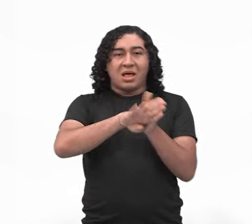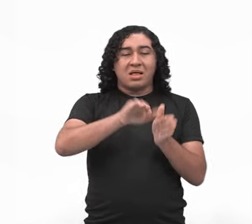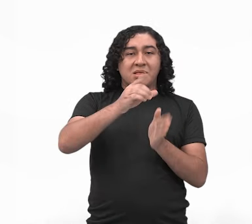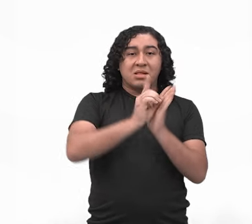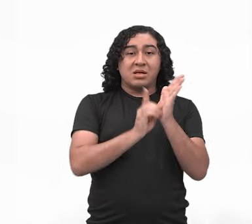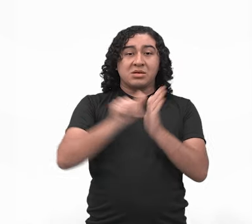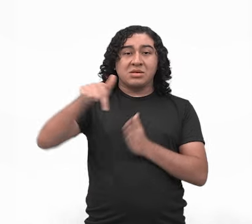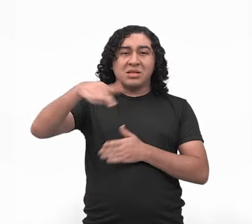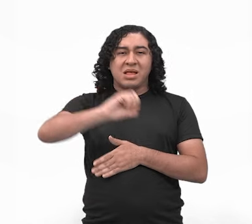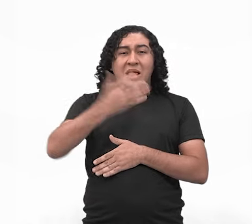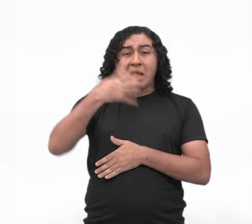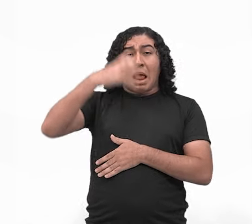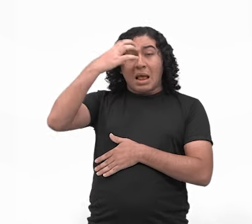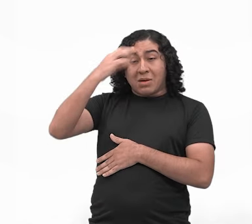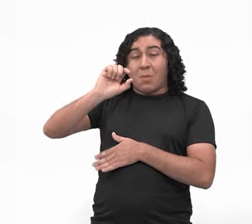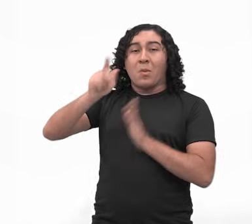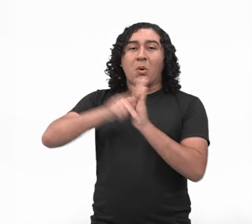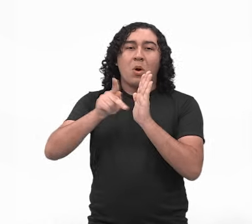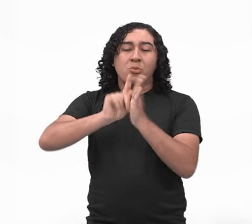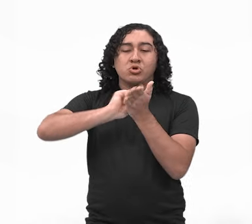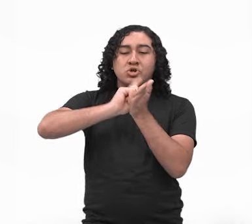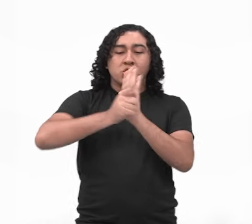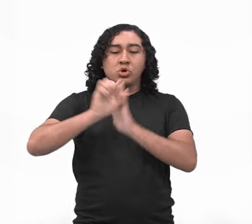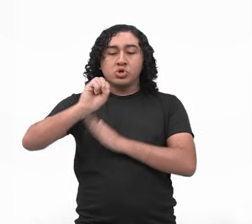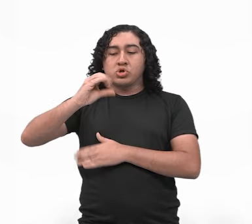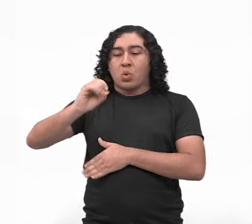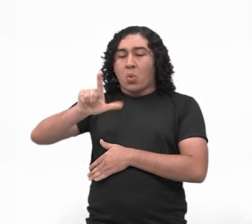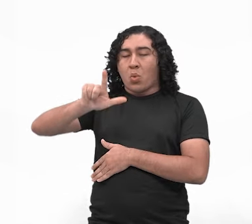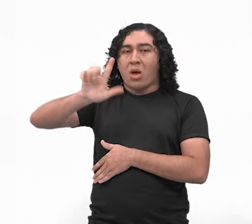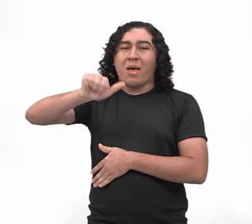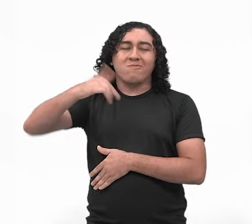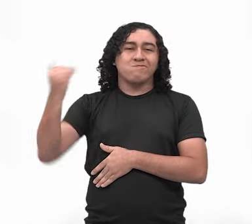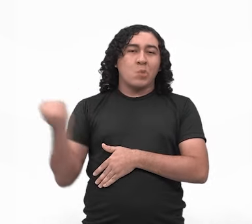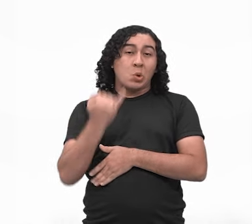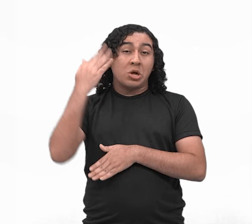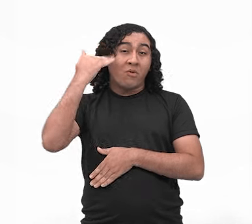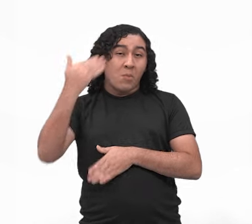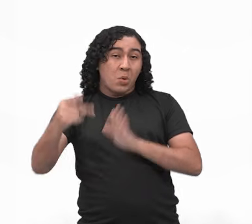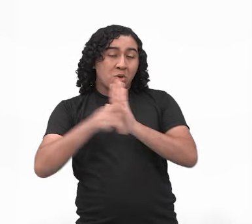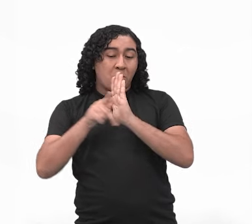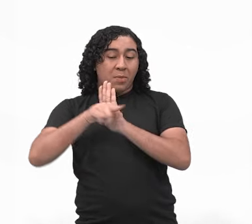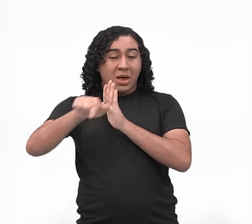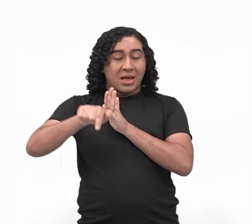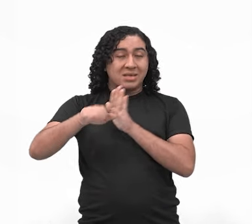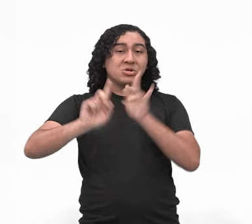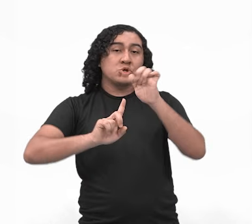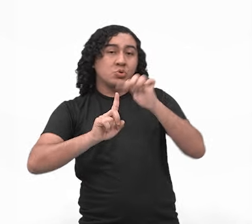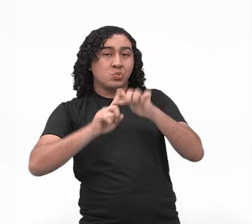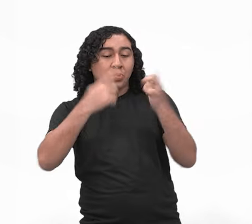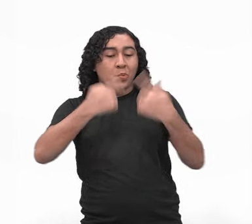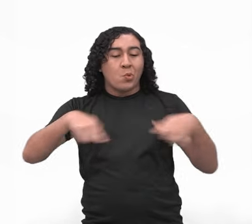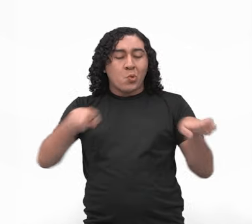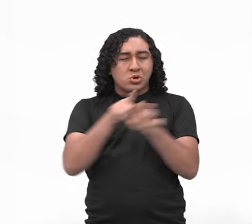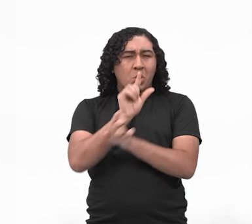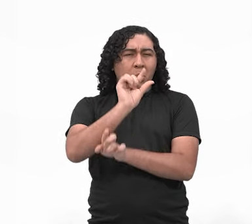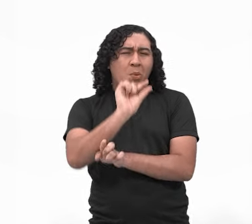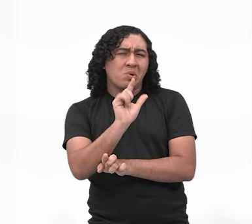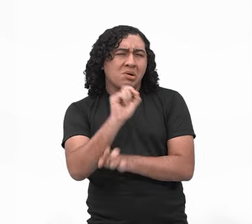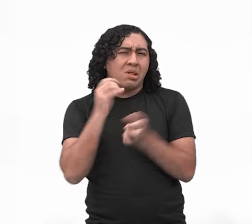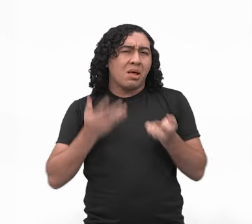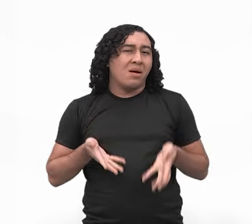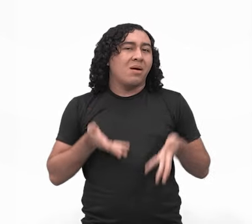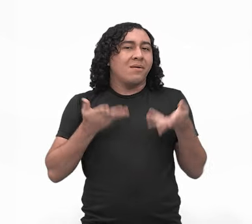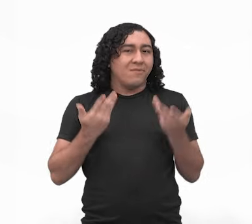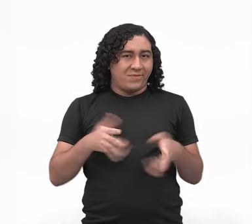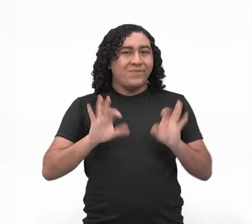Aretha Franklin teve um papel fundamental na popularização do soul, que é um estilo de música um pouquinho mais leve,